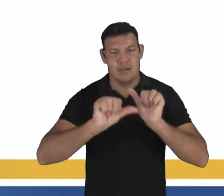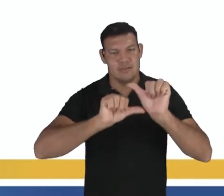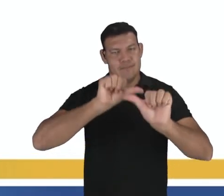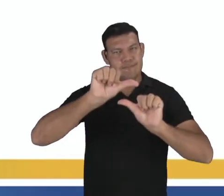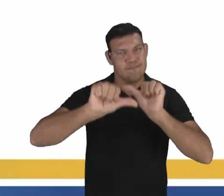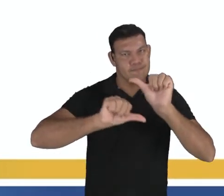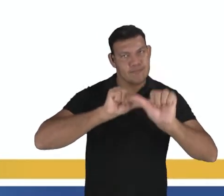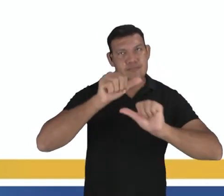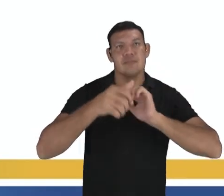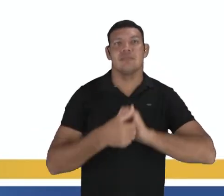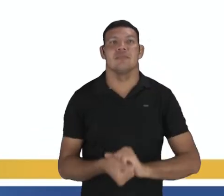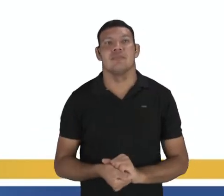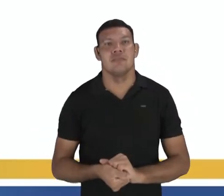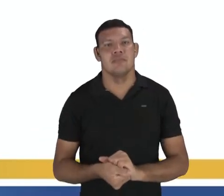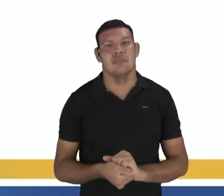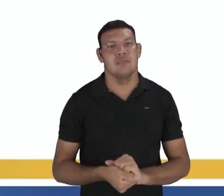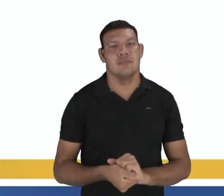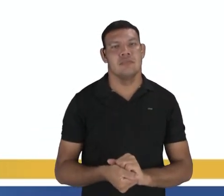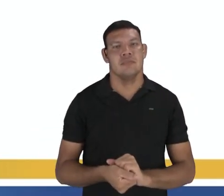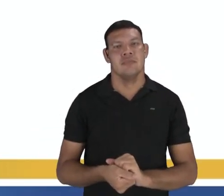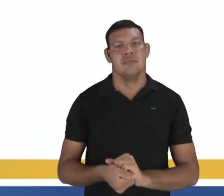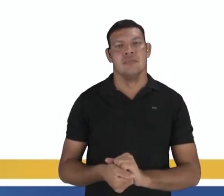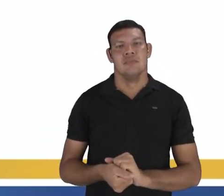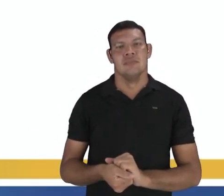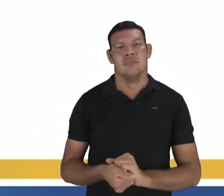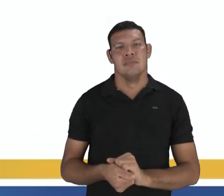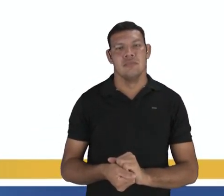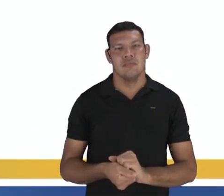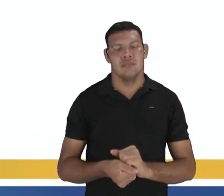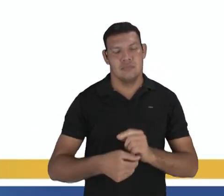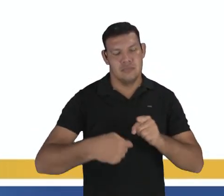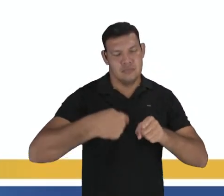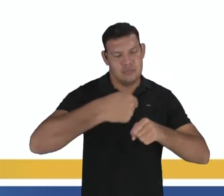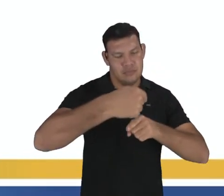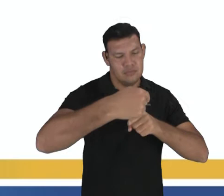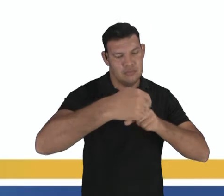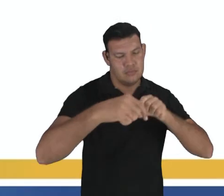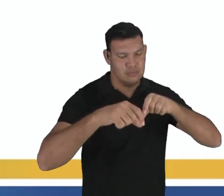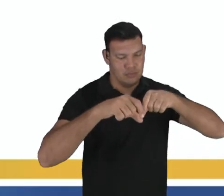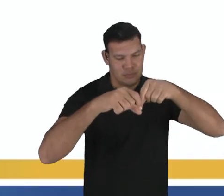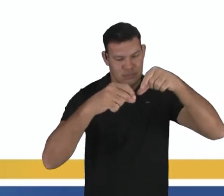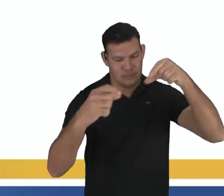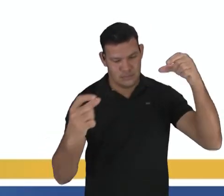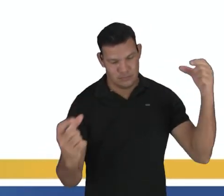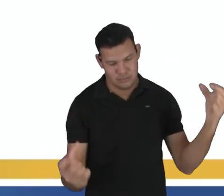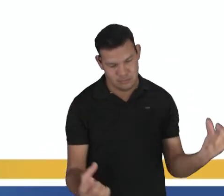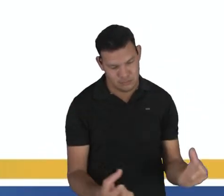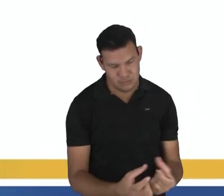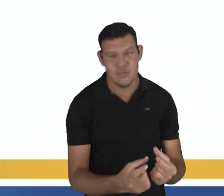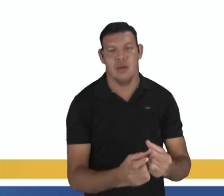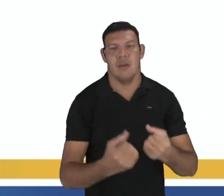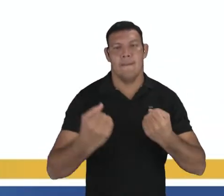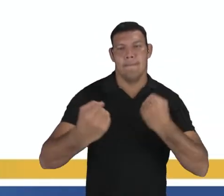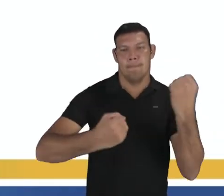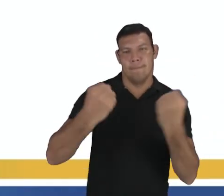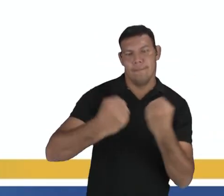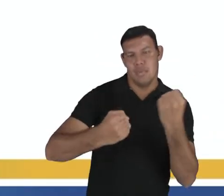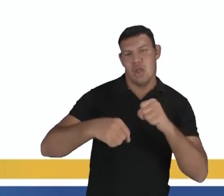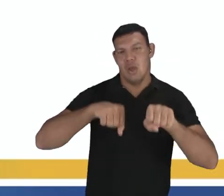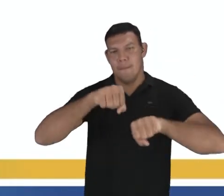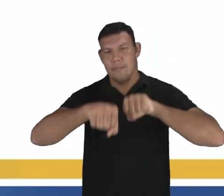modificada. Aí a gente tem aí a questão dos pneus, né, que são inventados também, os pneus para os carros, para